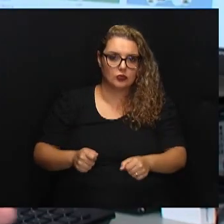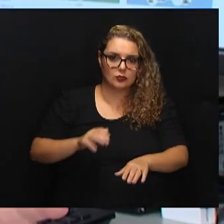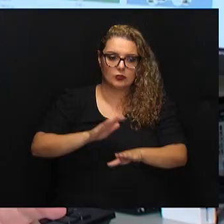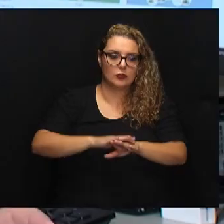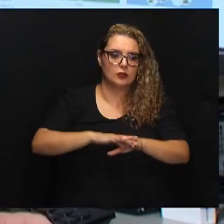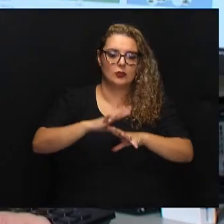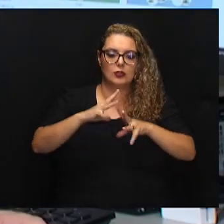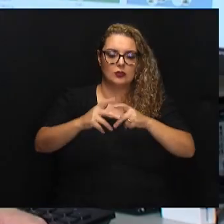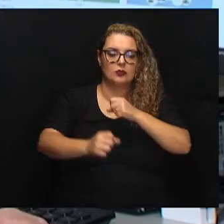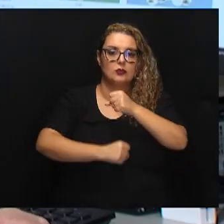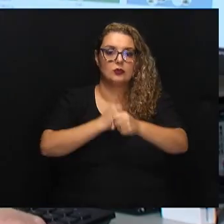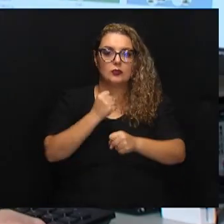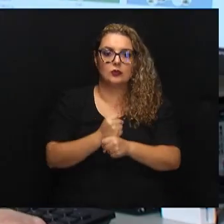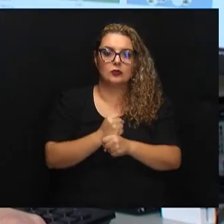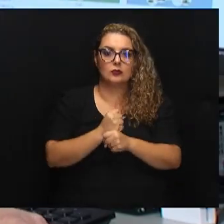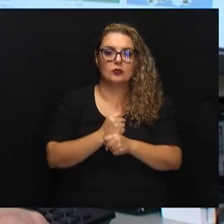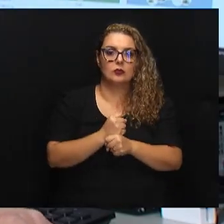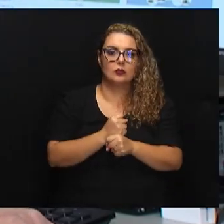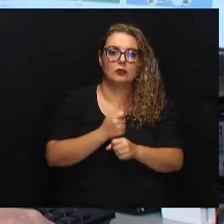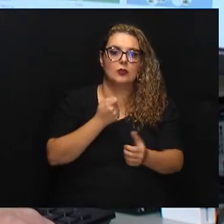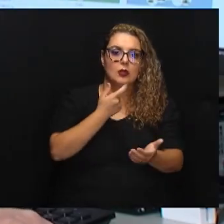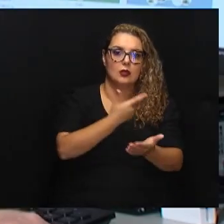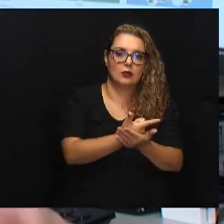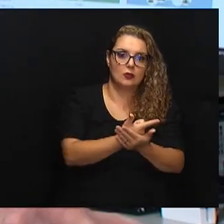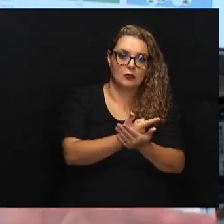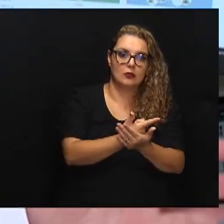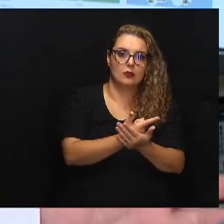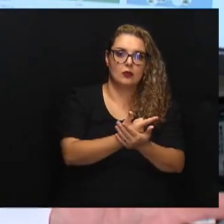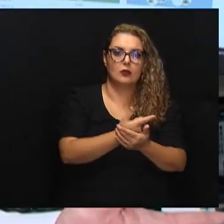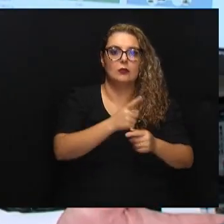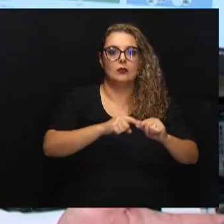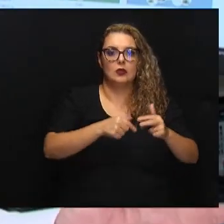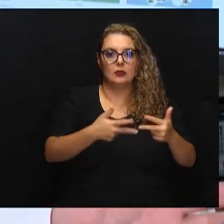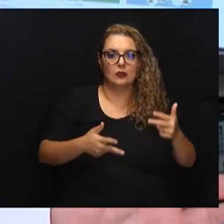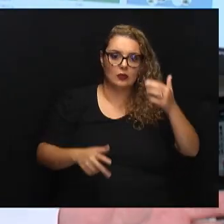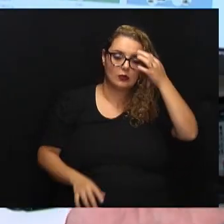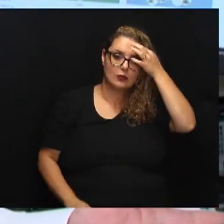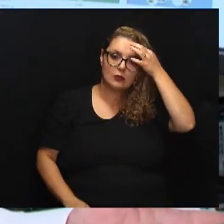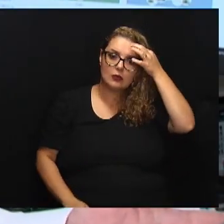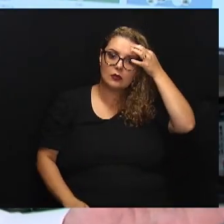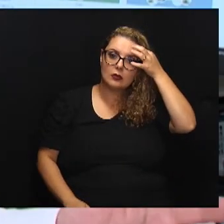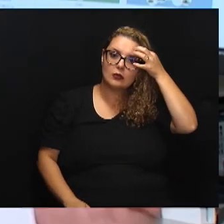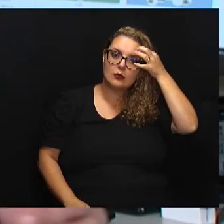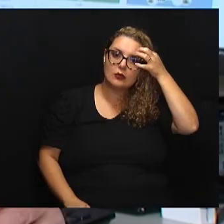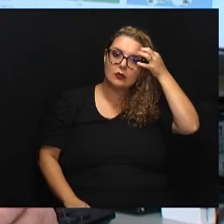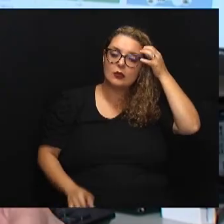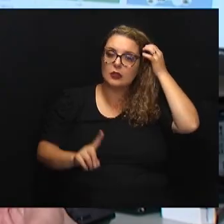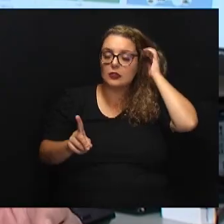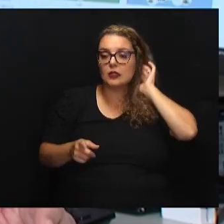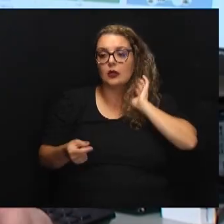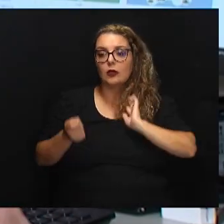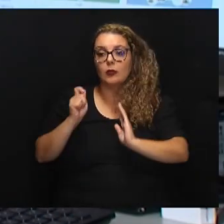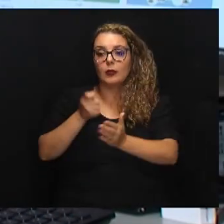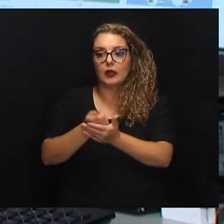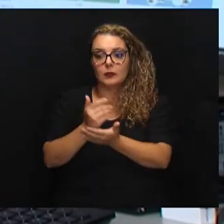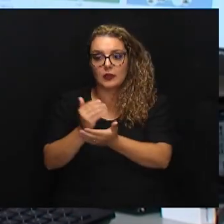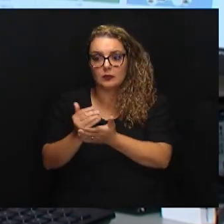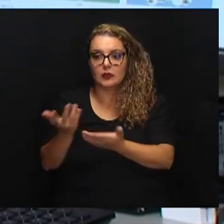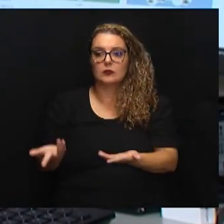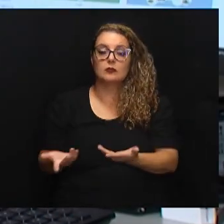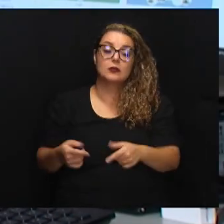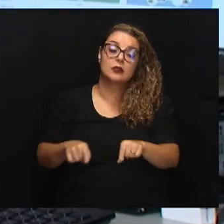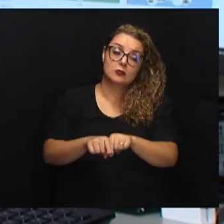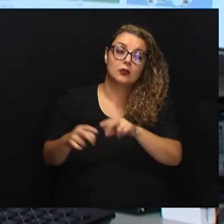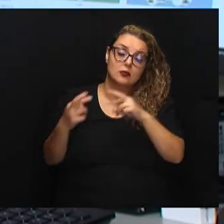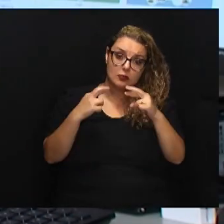Então, parcelar a compra, diferente do parcelamento do pagamento, que também deve ser observado